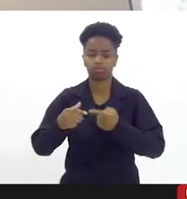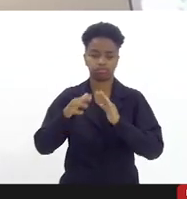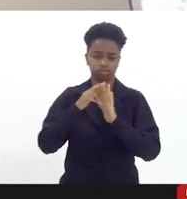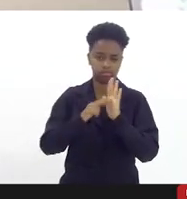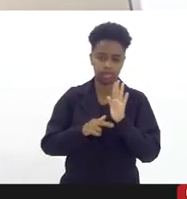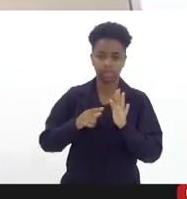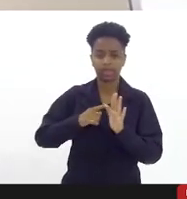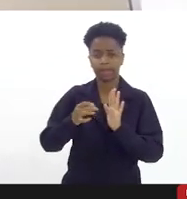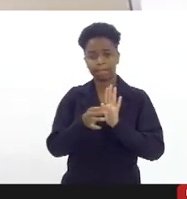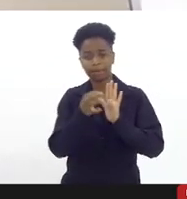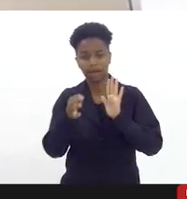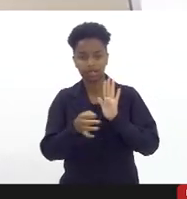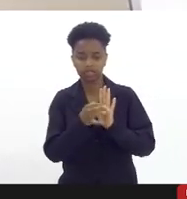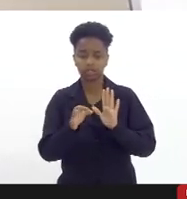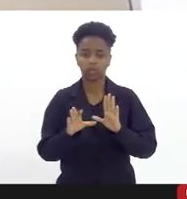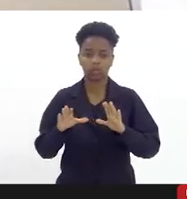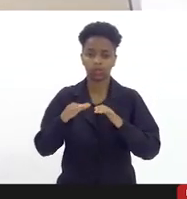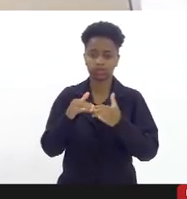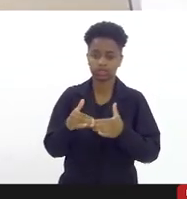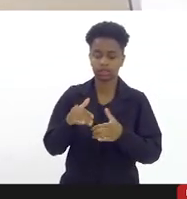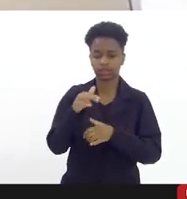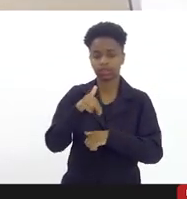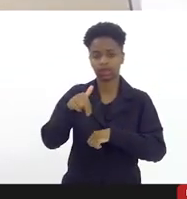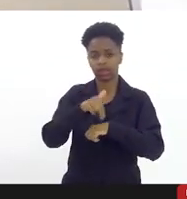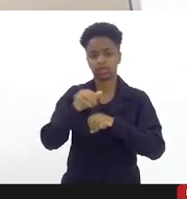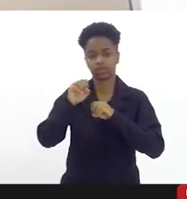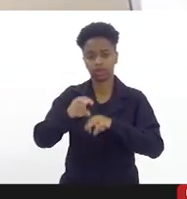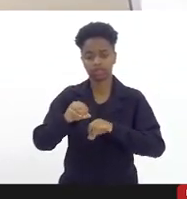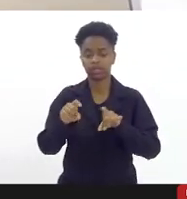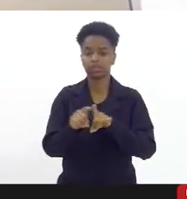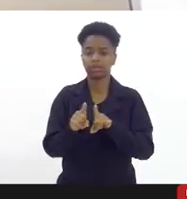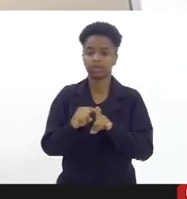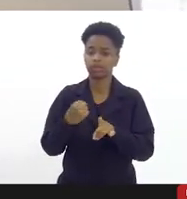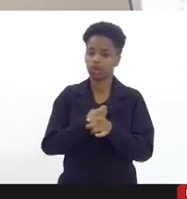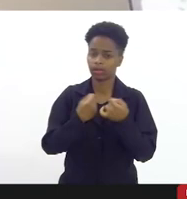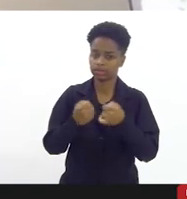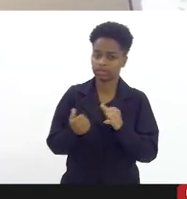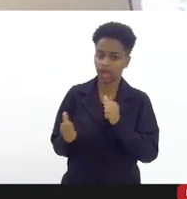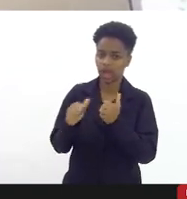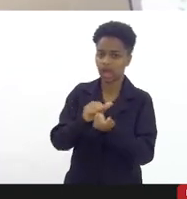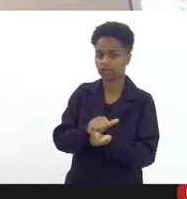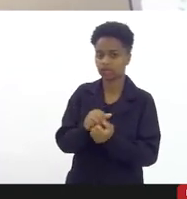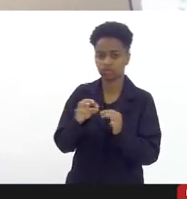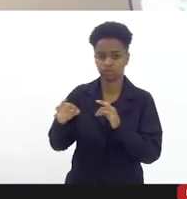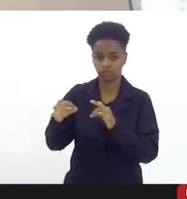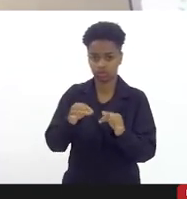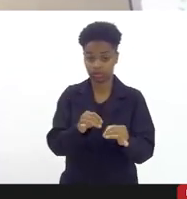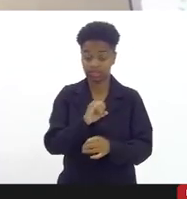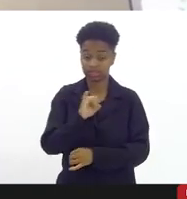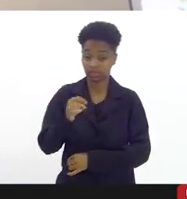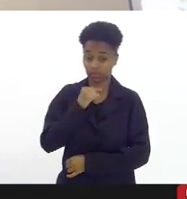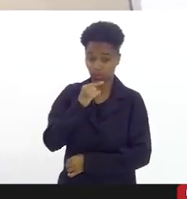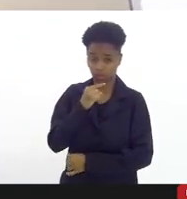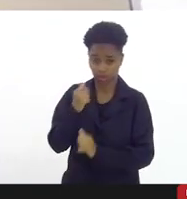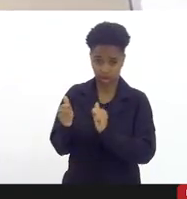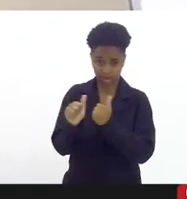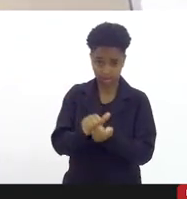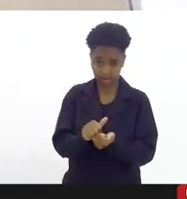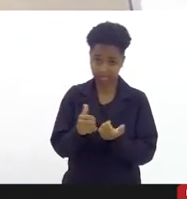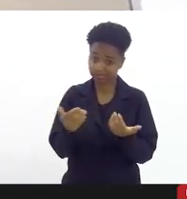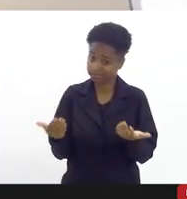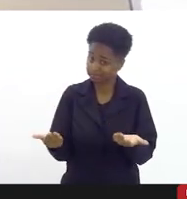pareceres do Conselho Nacional de Educação e a gente tem que se adequar todas elas né E se a gente não consegue adequar